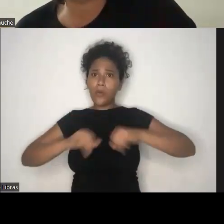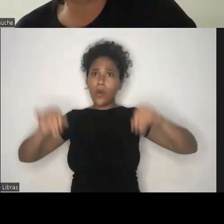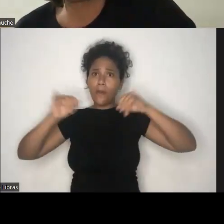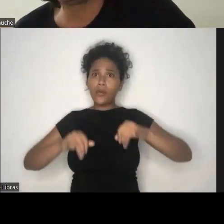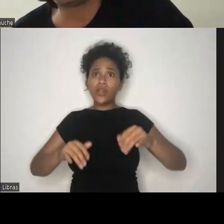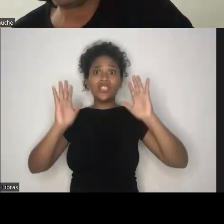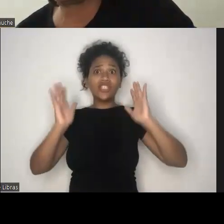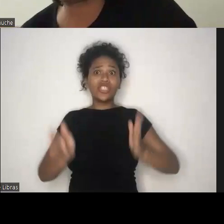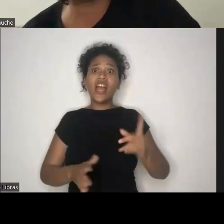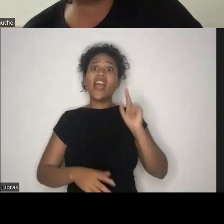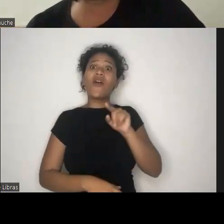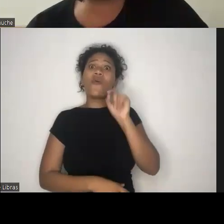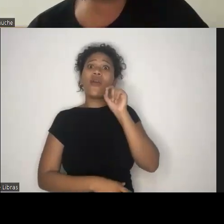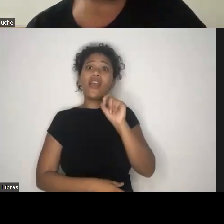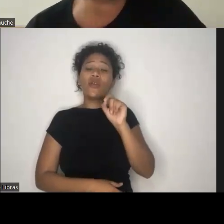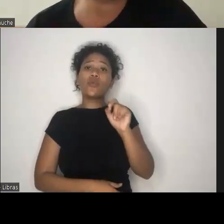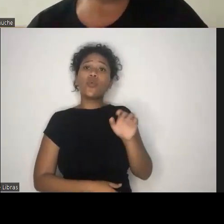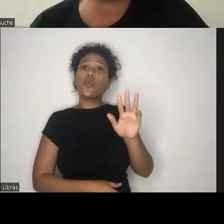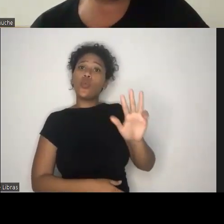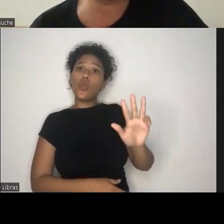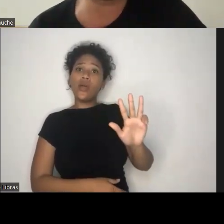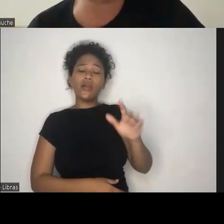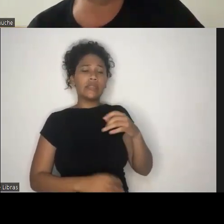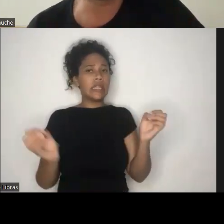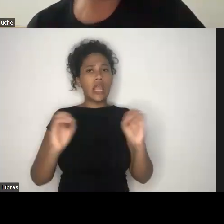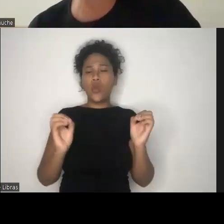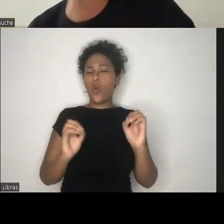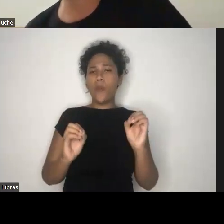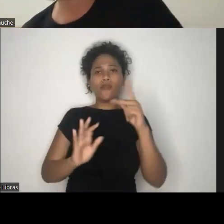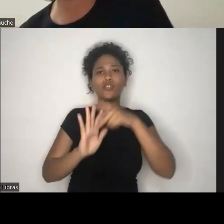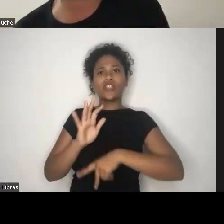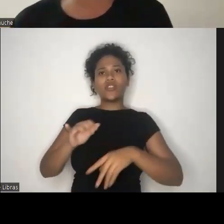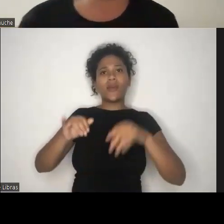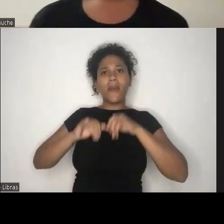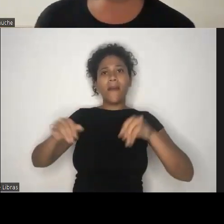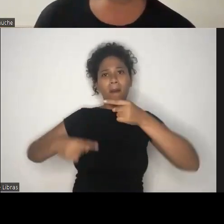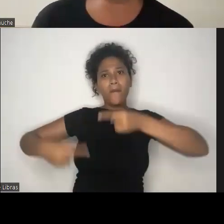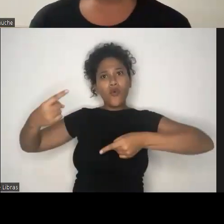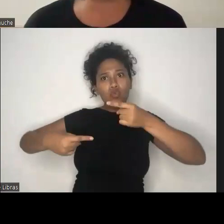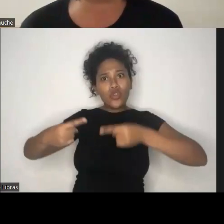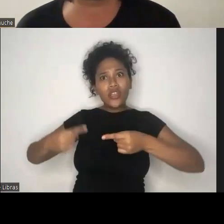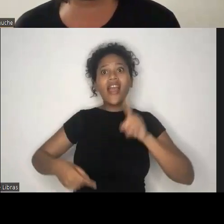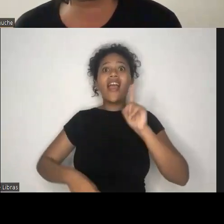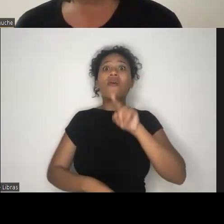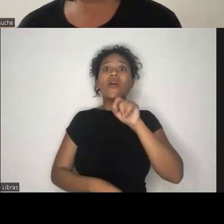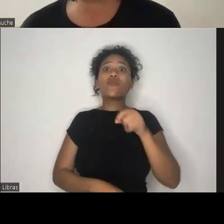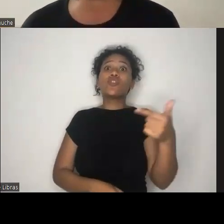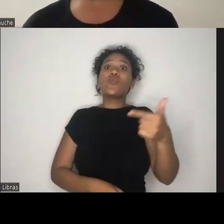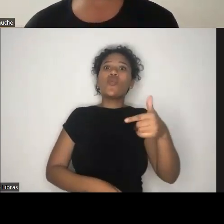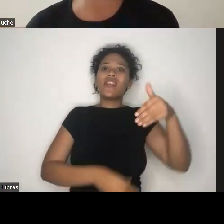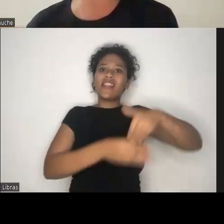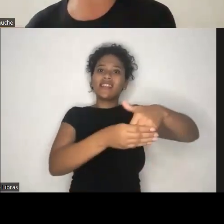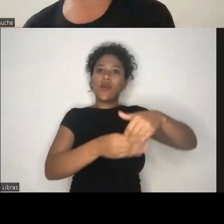a reeleição do Lula eu não tinha nenhum projeto de marketing político e por causa de um portfólio